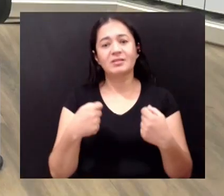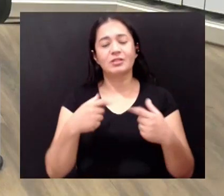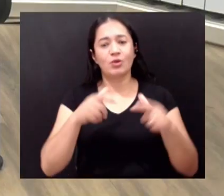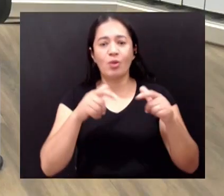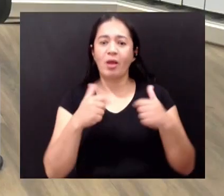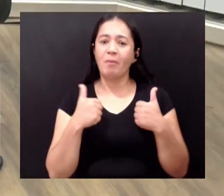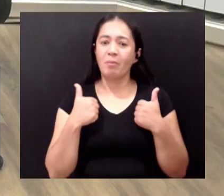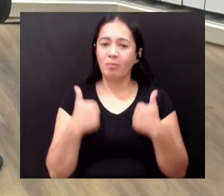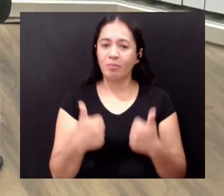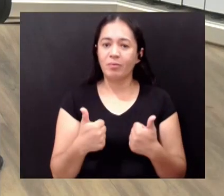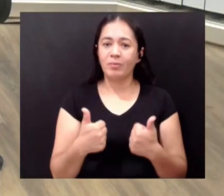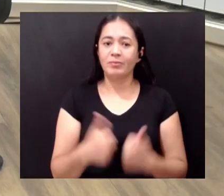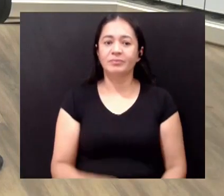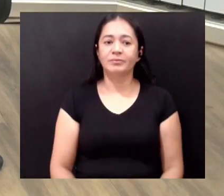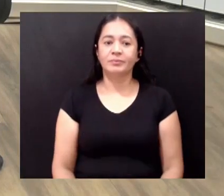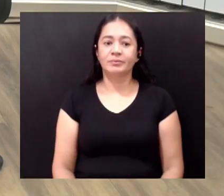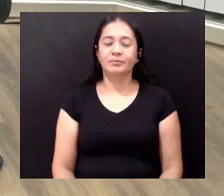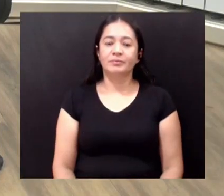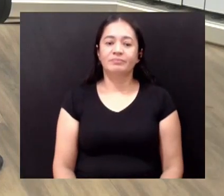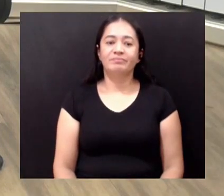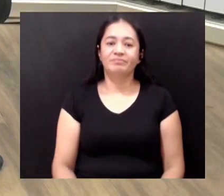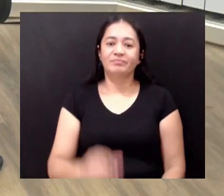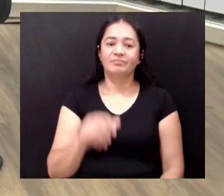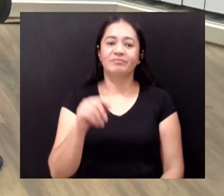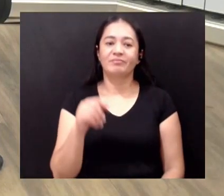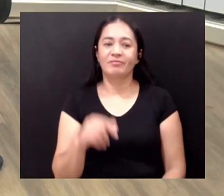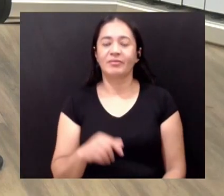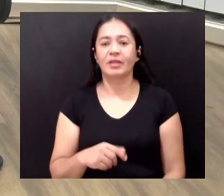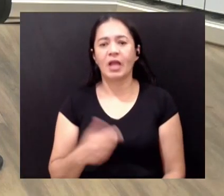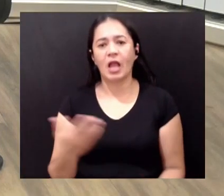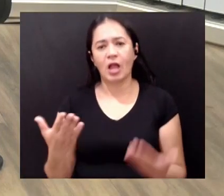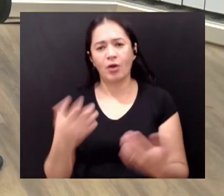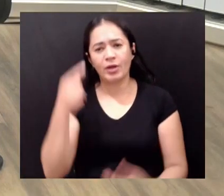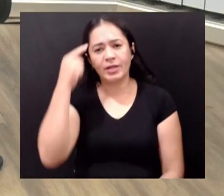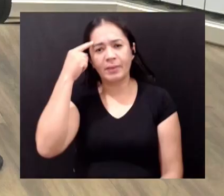exatamente. Aline, pensando aqui no seu ponto de vista,